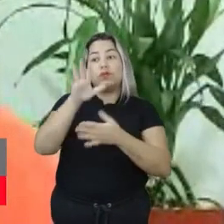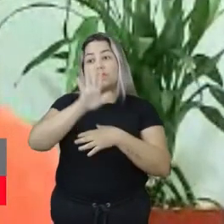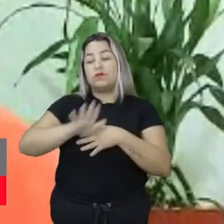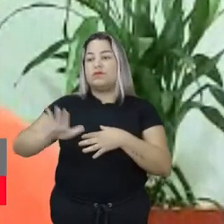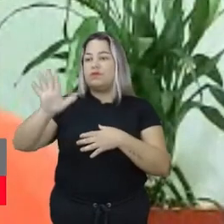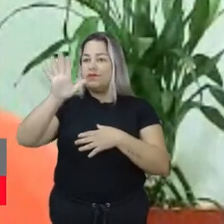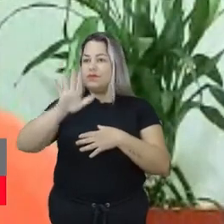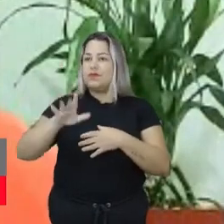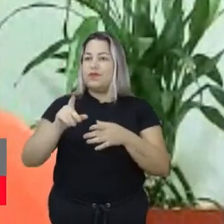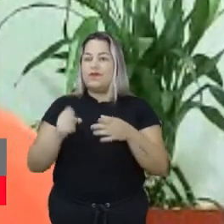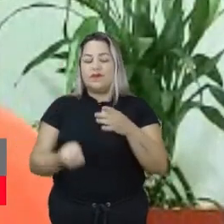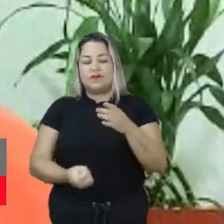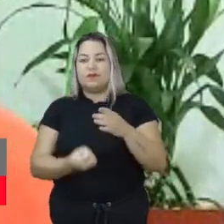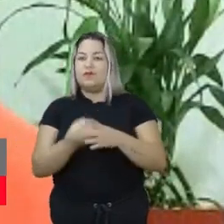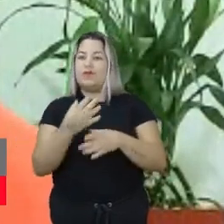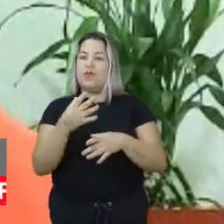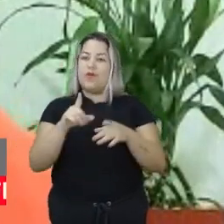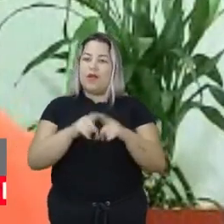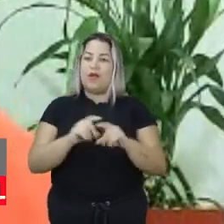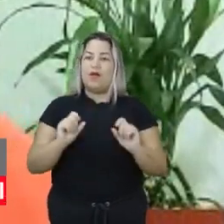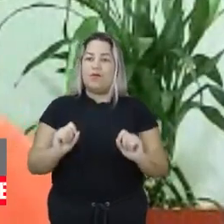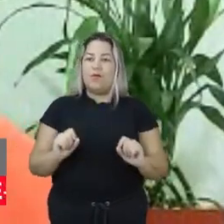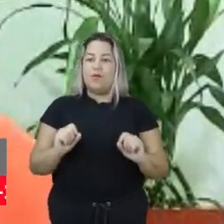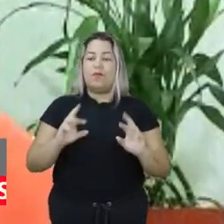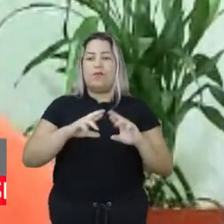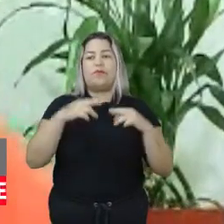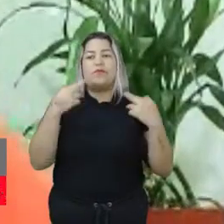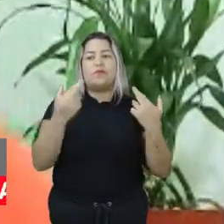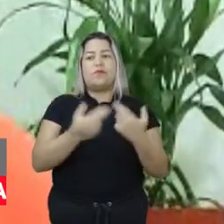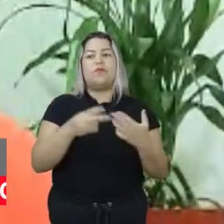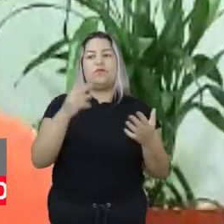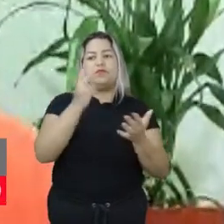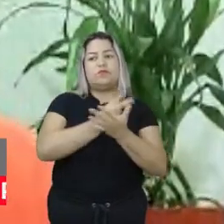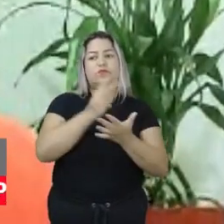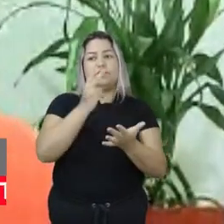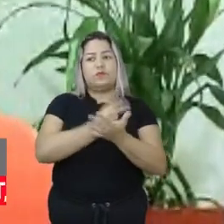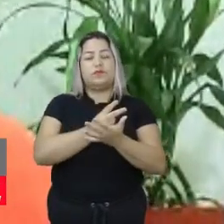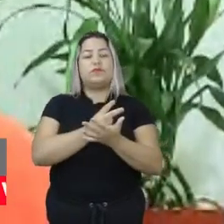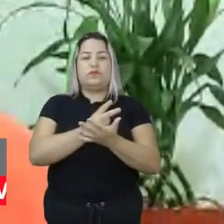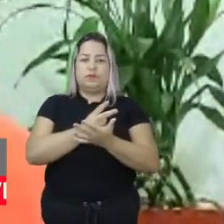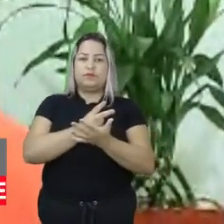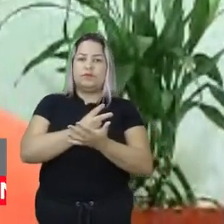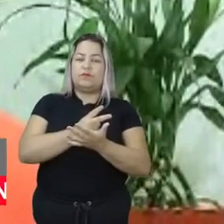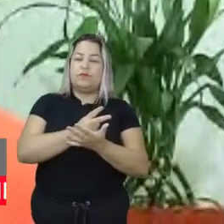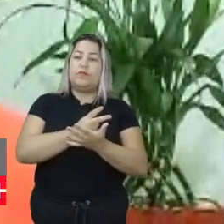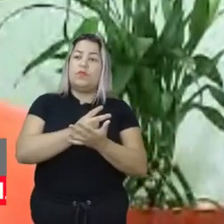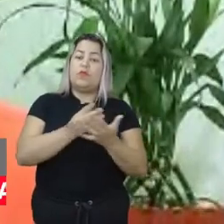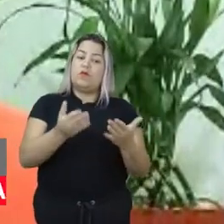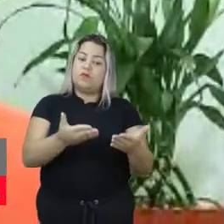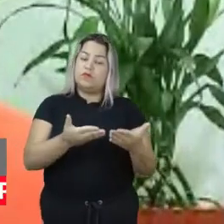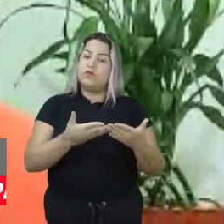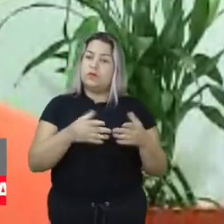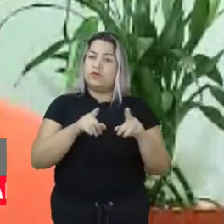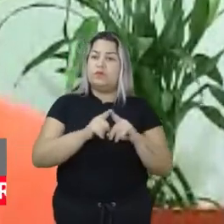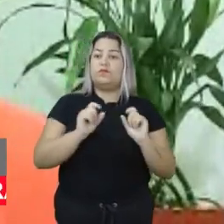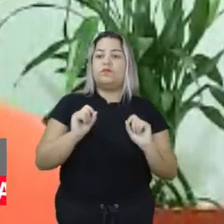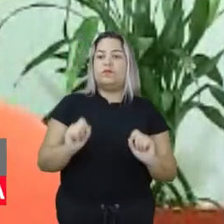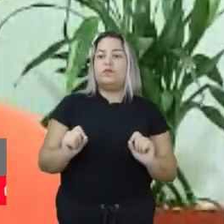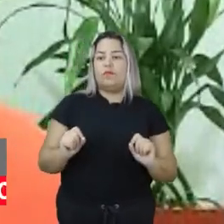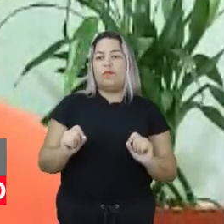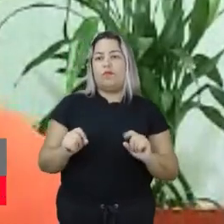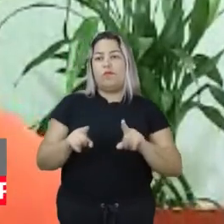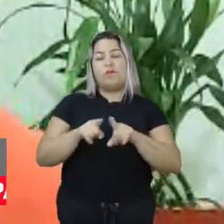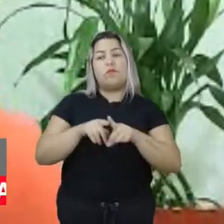Eu estava montando uma reunião do PT estadual com a mesma finalidade aqui. Nós estávamos convidando, mas quando veio o convite, nós estamos